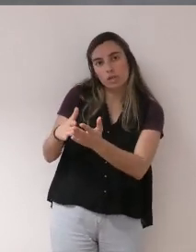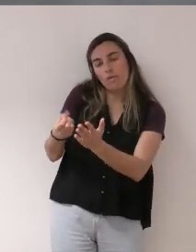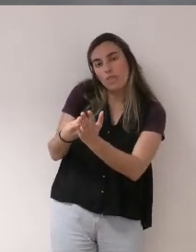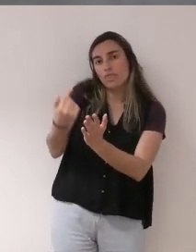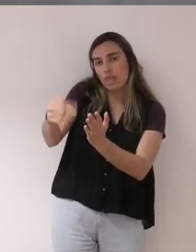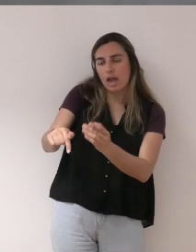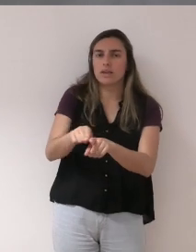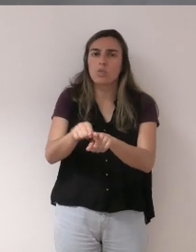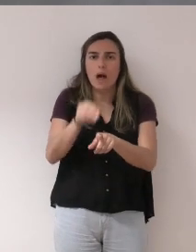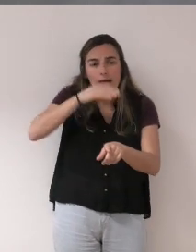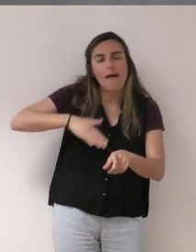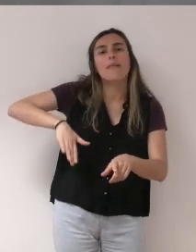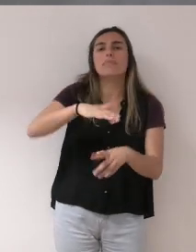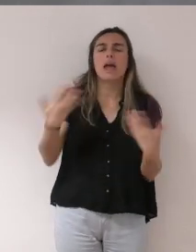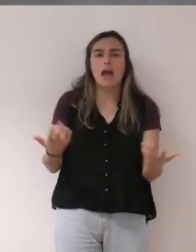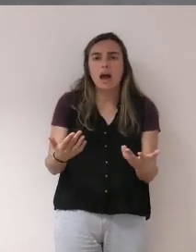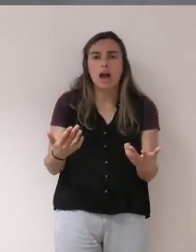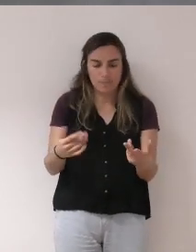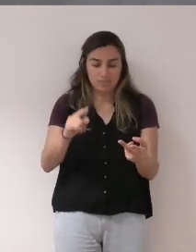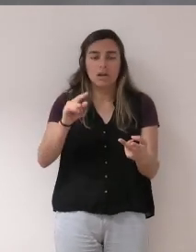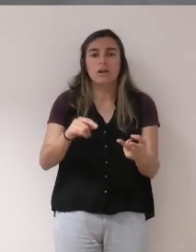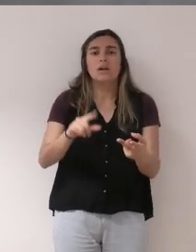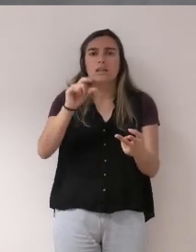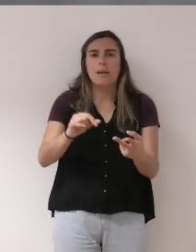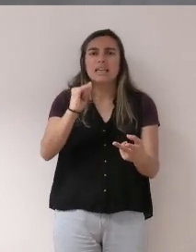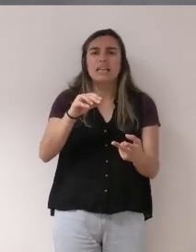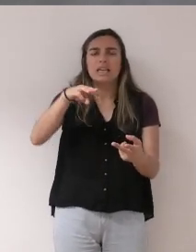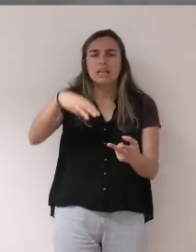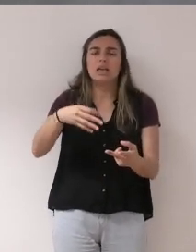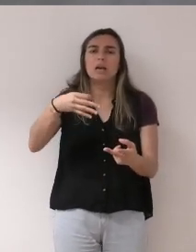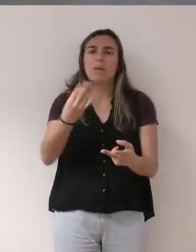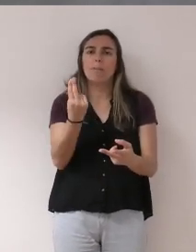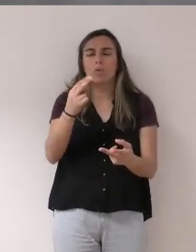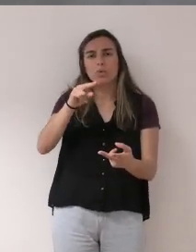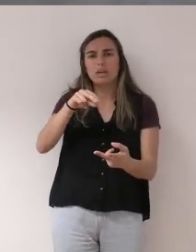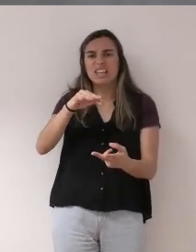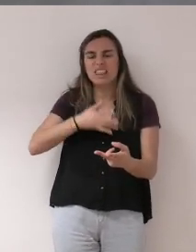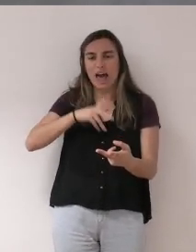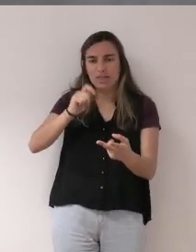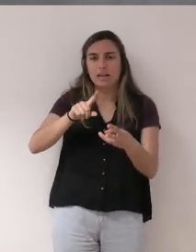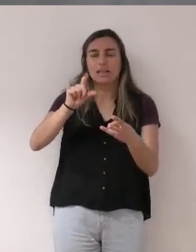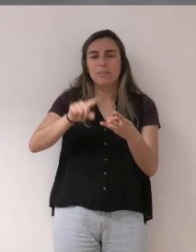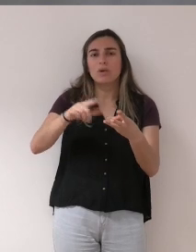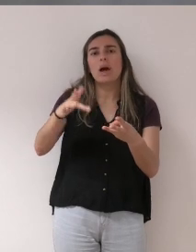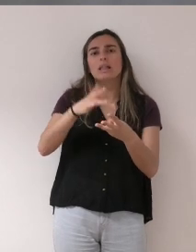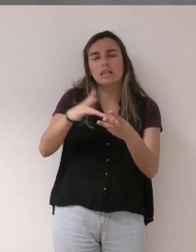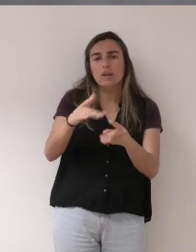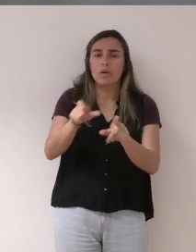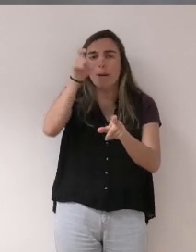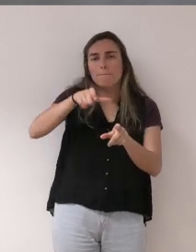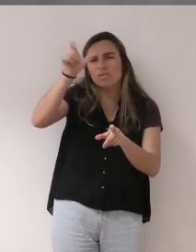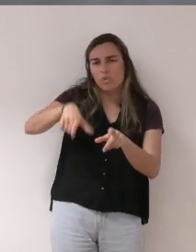A Terra de Naumann, A Impunidade, o livro imediatamente anterior a As Pessoas do Drama,